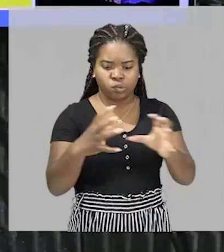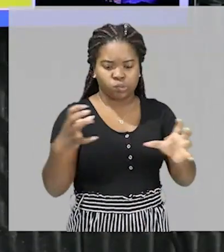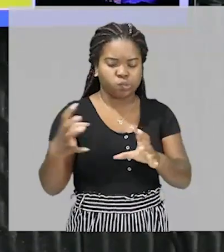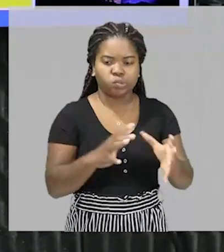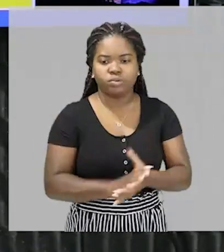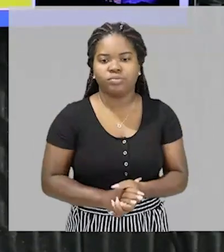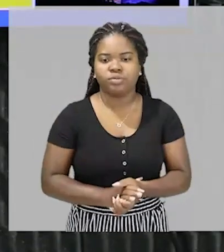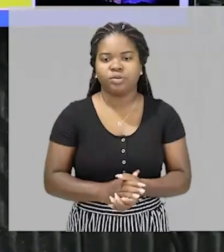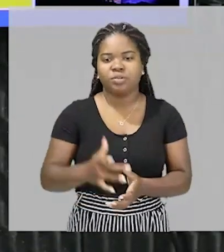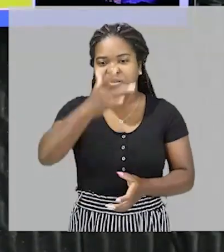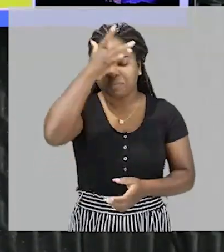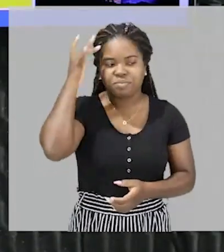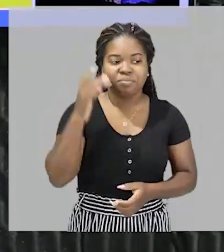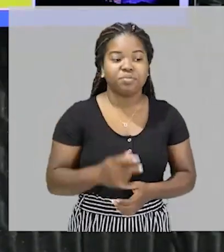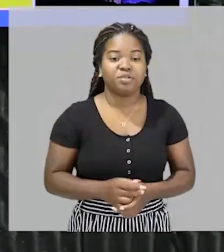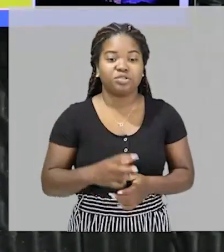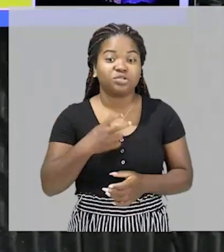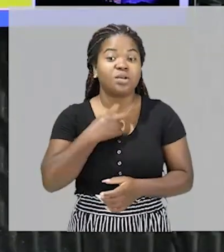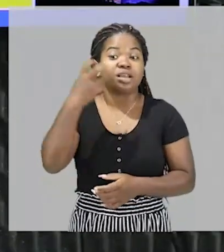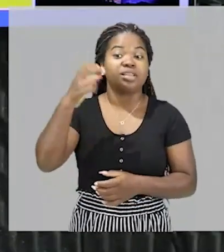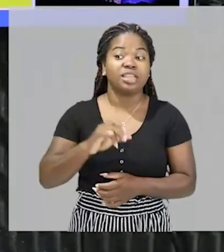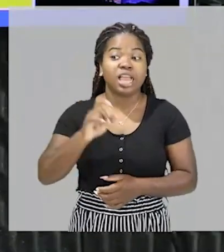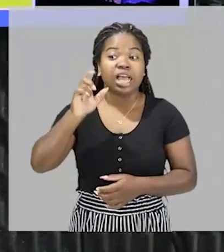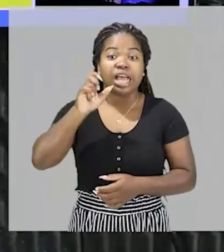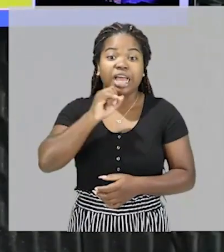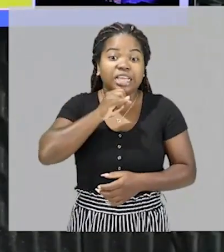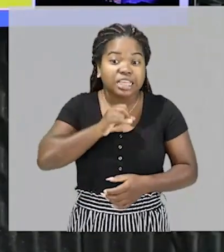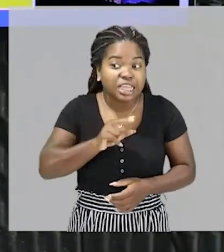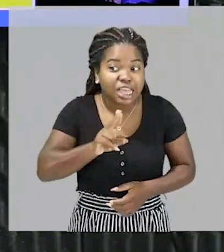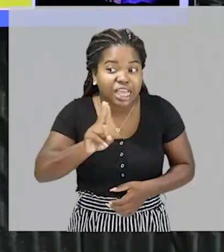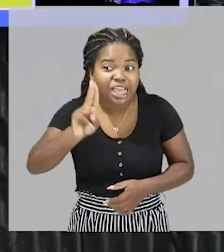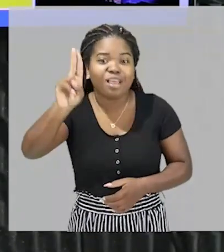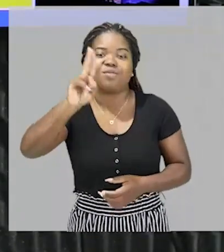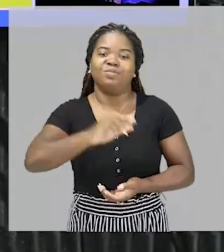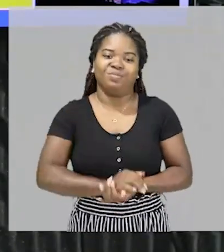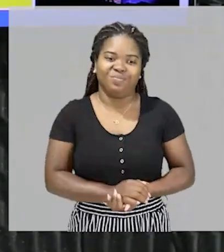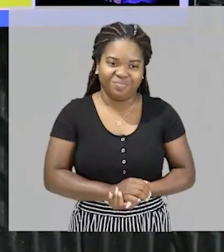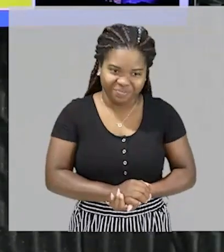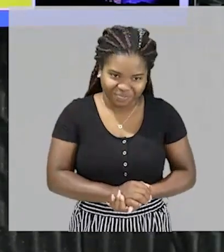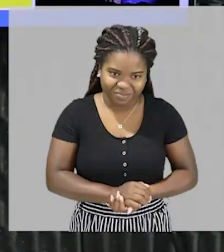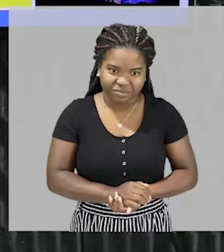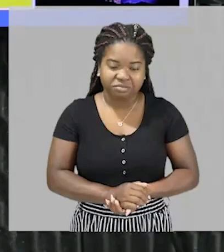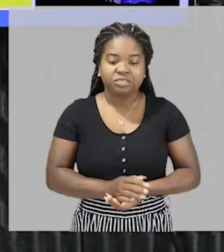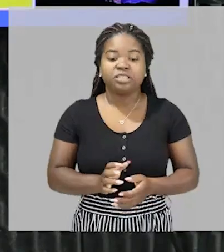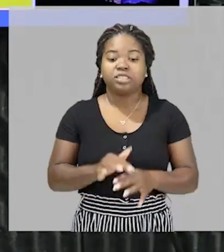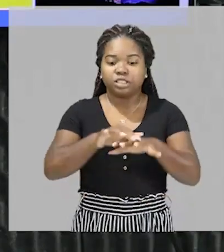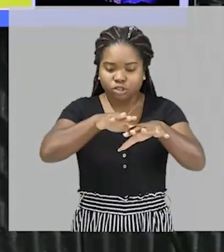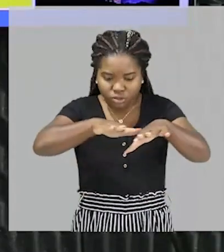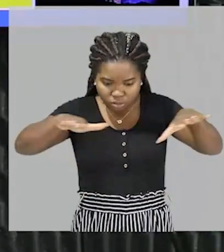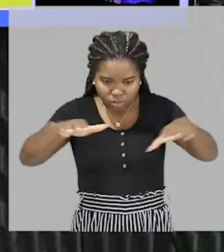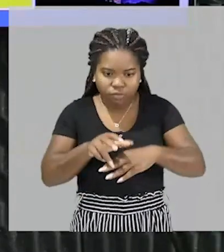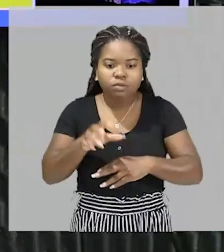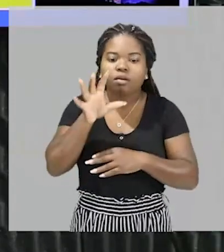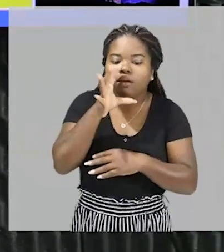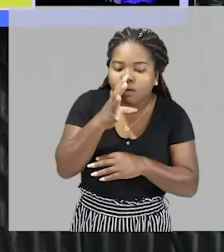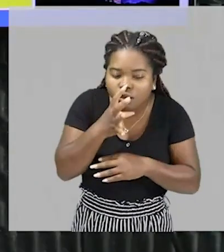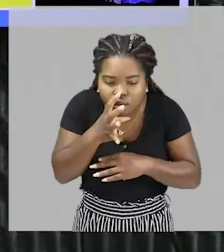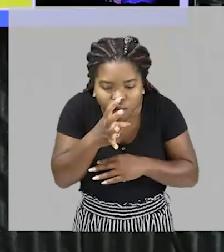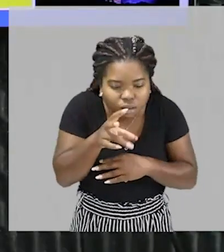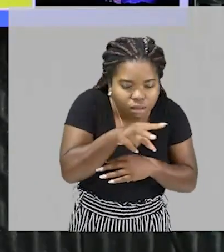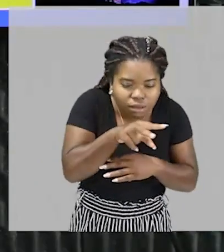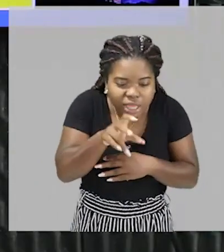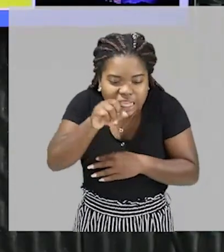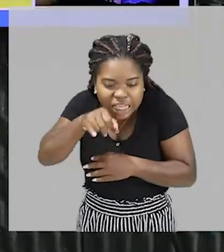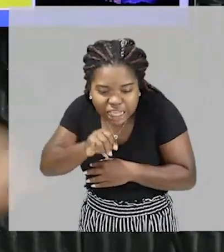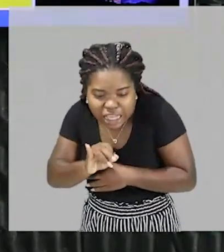alguém grita, iu, na frente da briga, seja no fundo do quintal, por causa daquela cerca que o vizinho invadiu, ou uma árvore